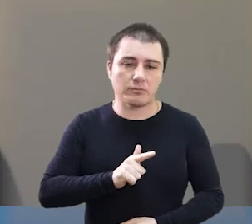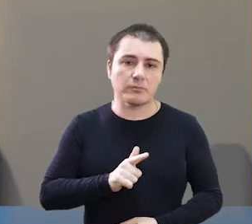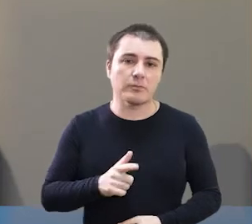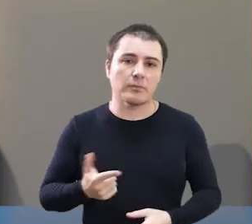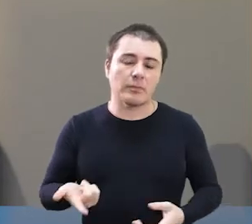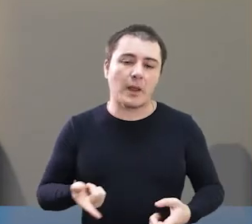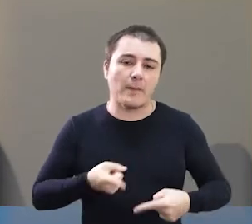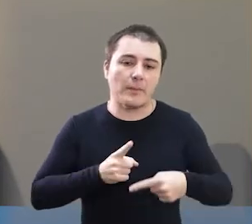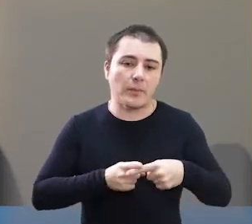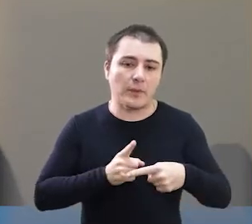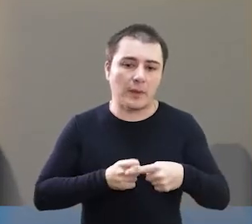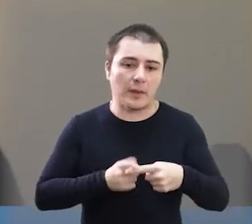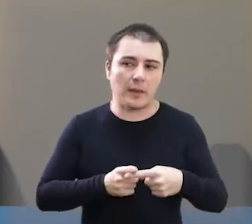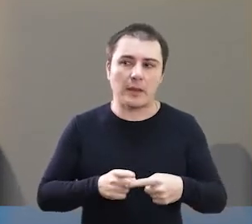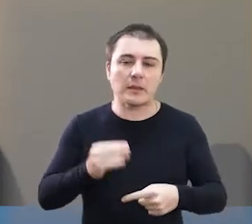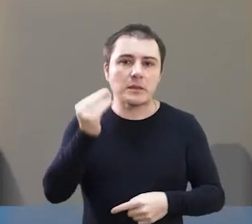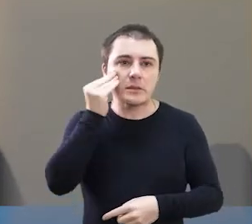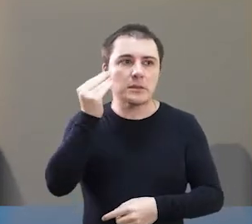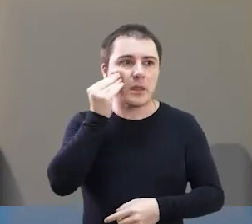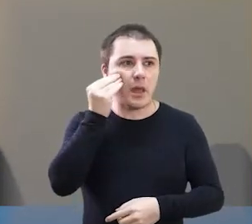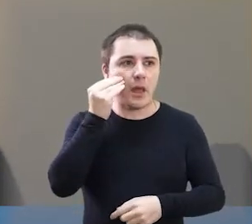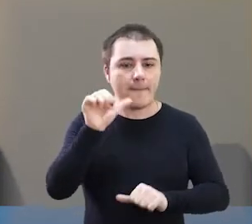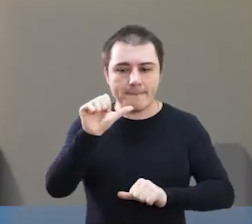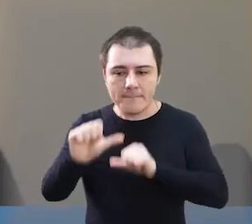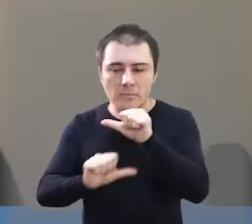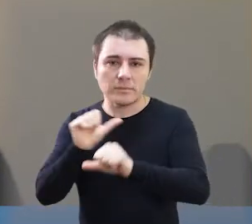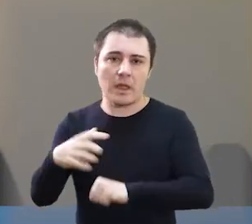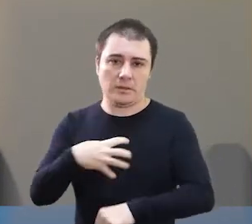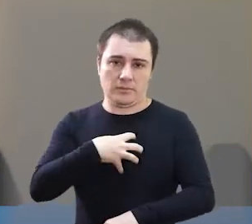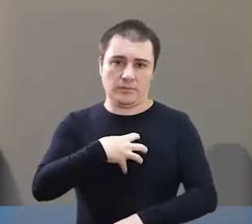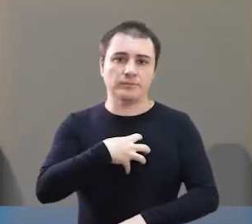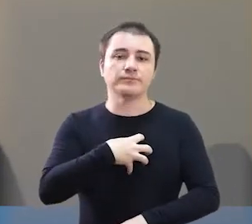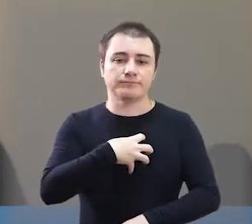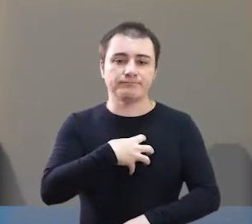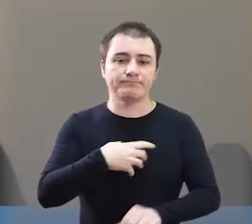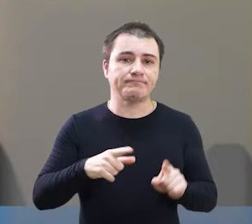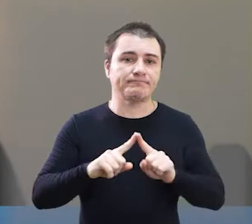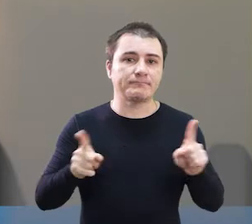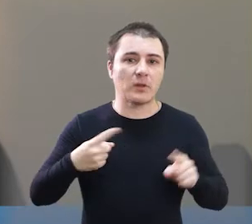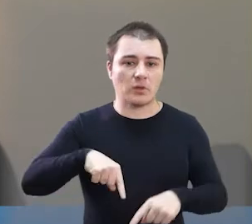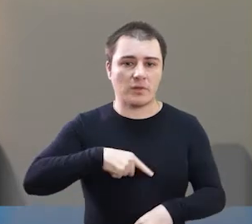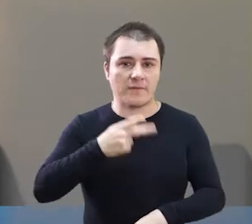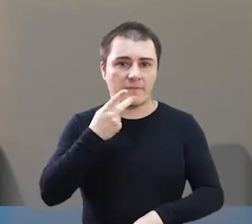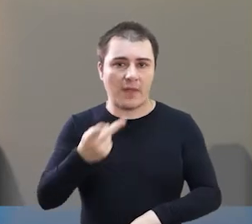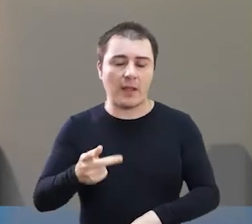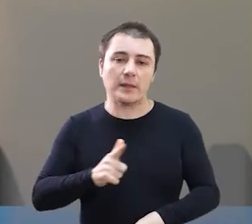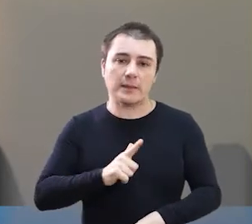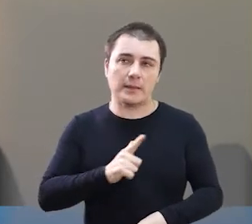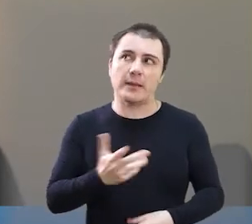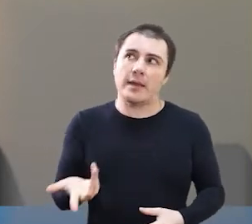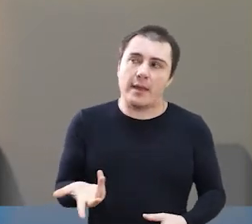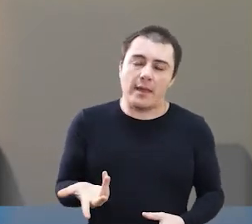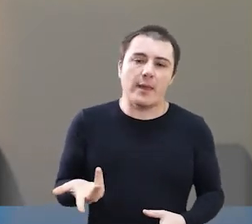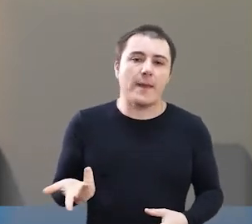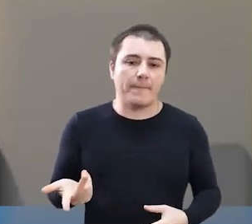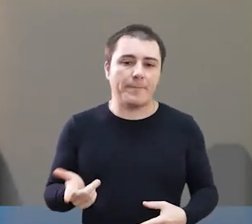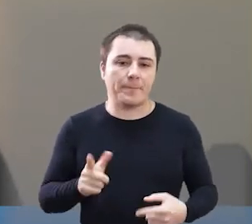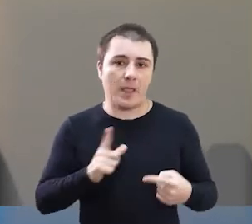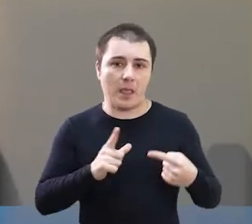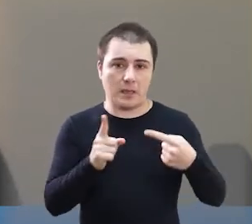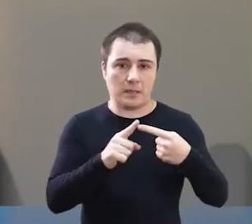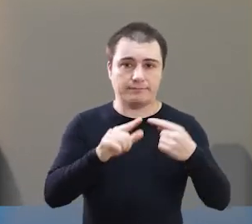para tentar superar essa problemática. Então, as 5 fases, elas são, geralmente, a